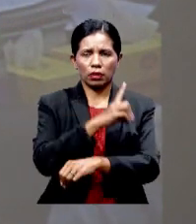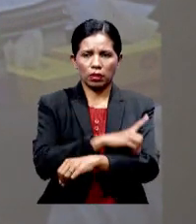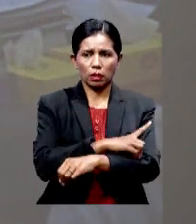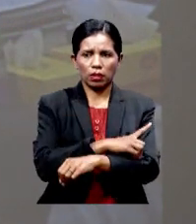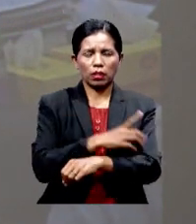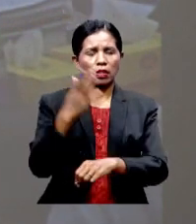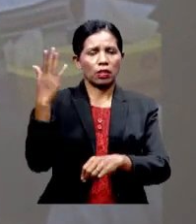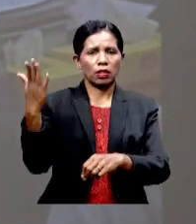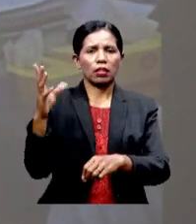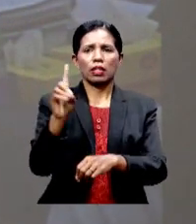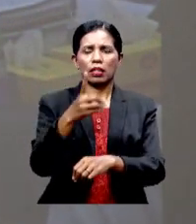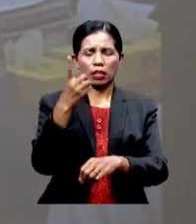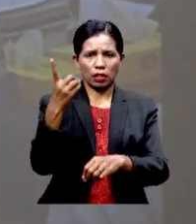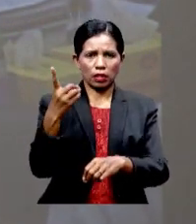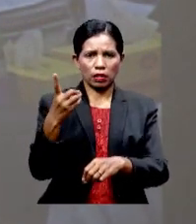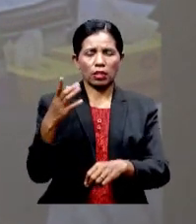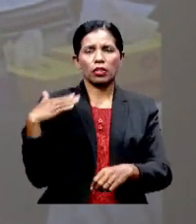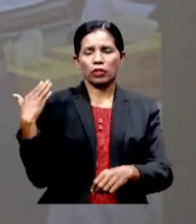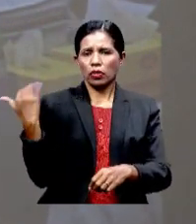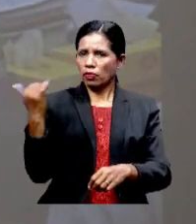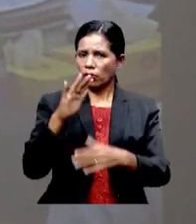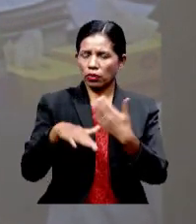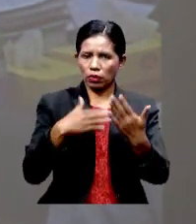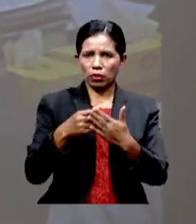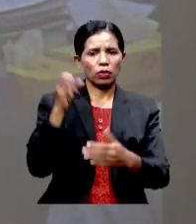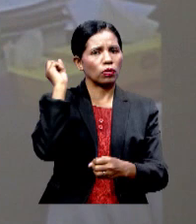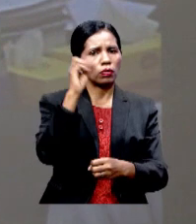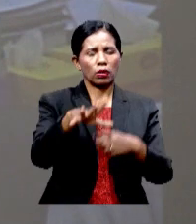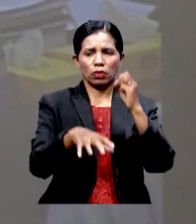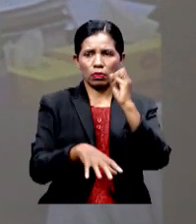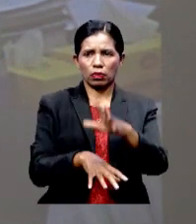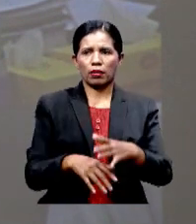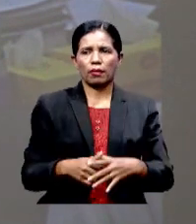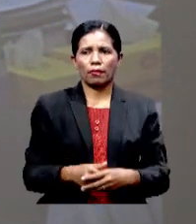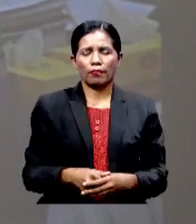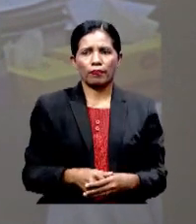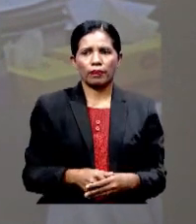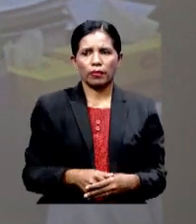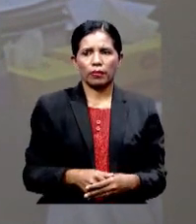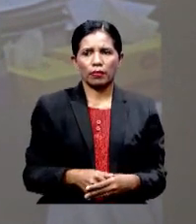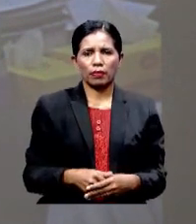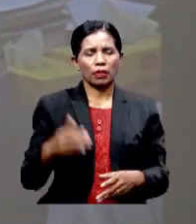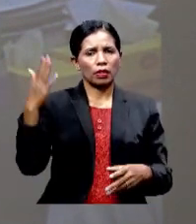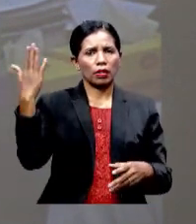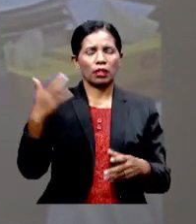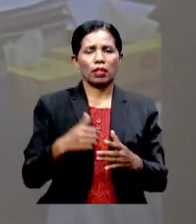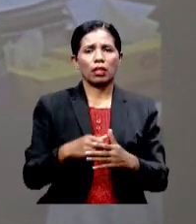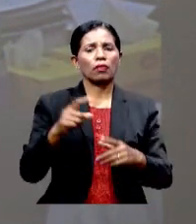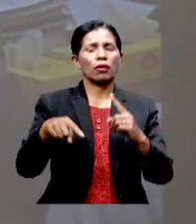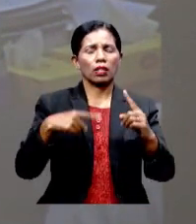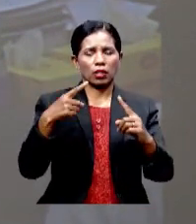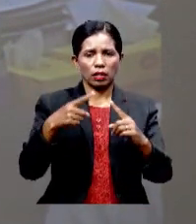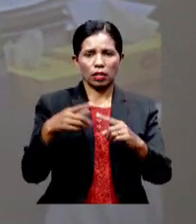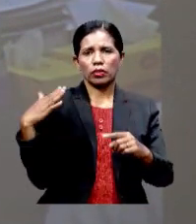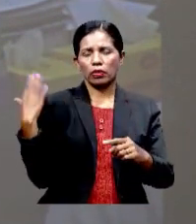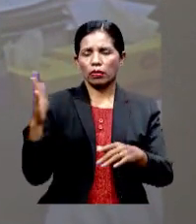Acontece ia ohin da der, jovem sira tuda malu. Ia raikoto. Bem hira jovem